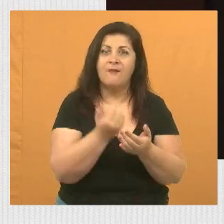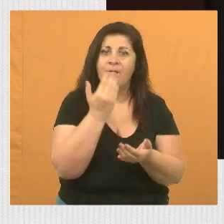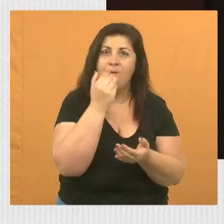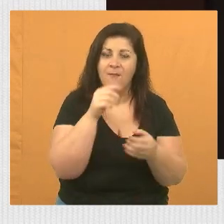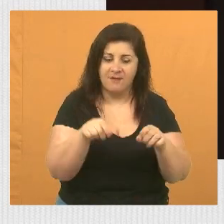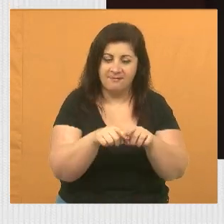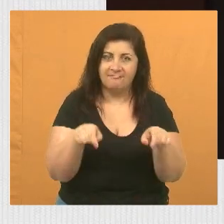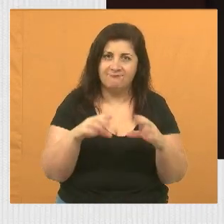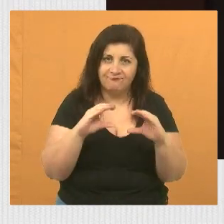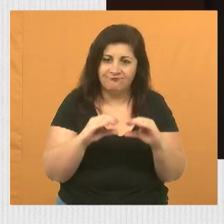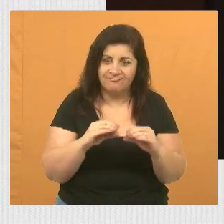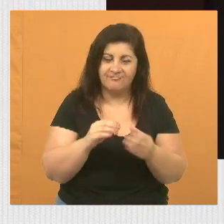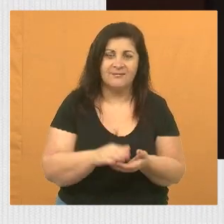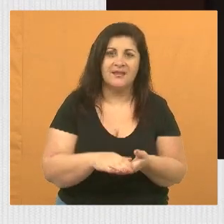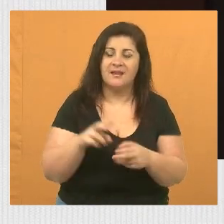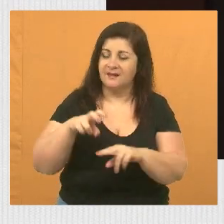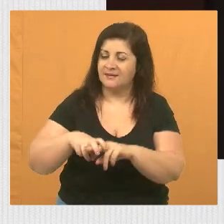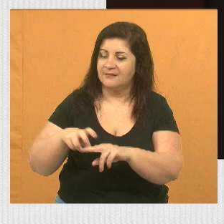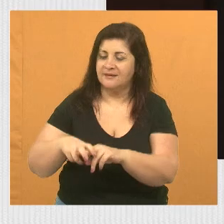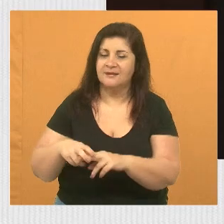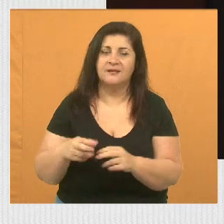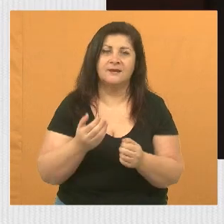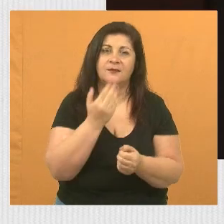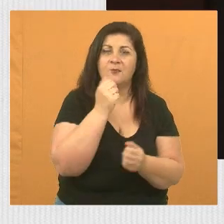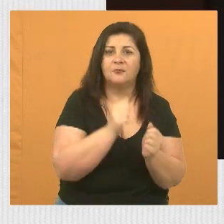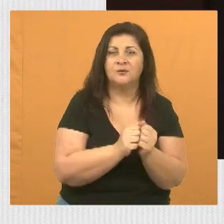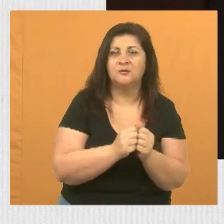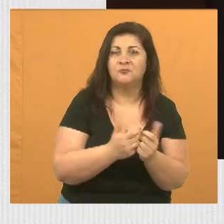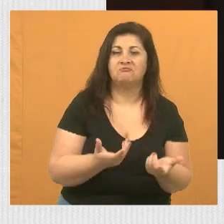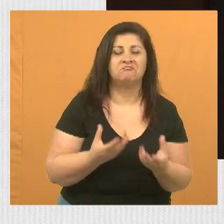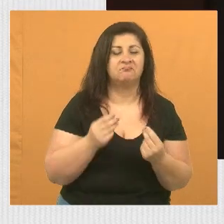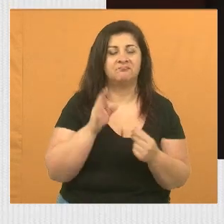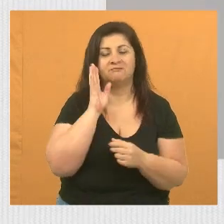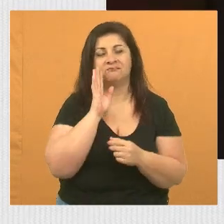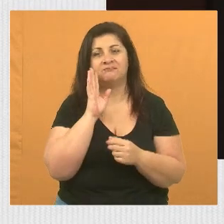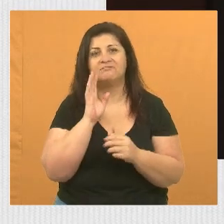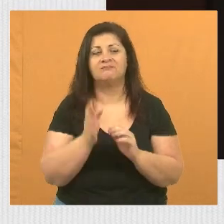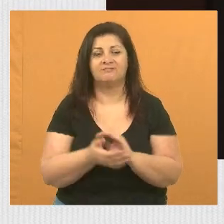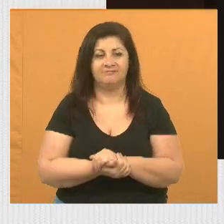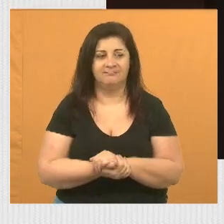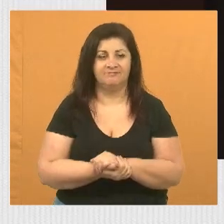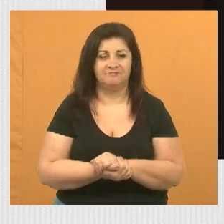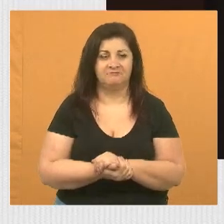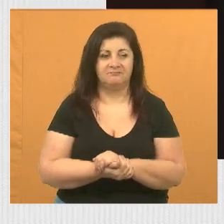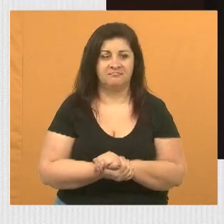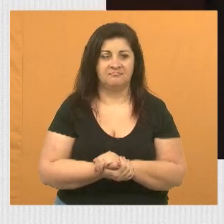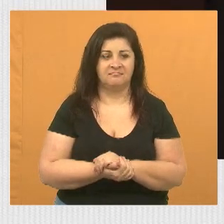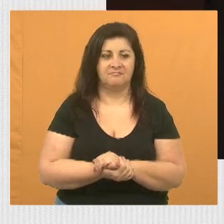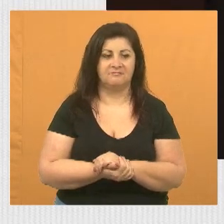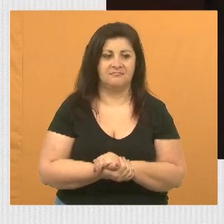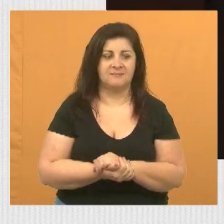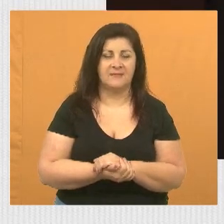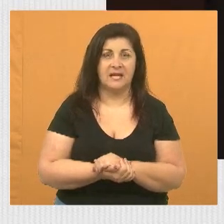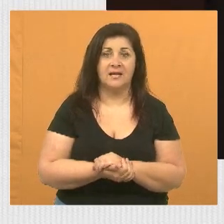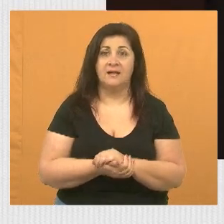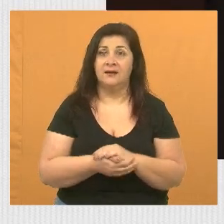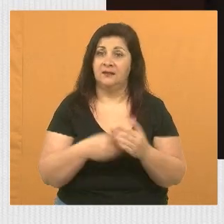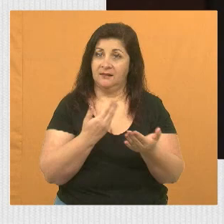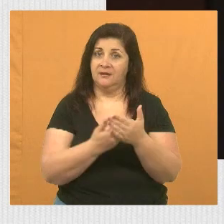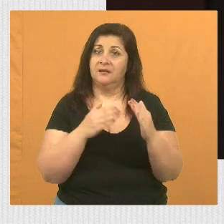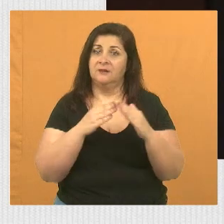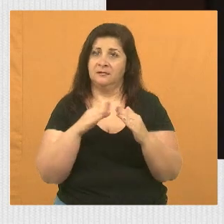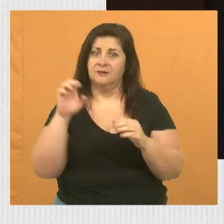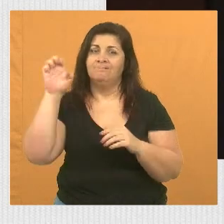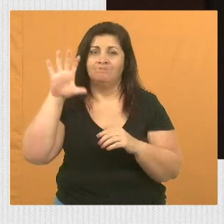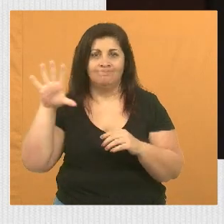alunos, senta e come com eles. É muito interessante, é muito legal o trabalho da Meire. Para a gente, o estadual está meio complicado